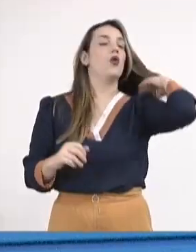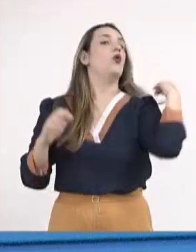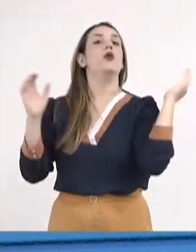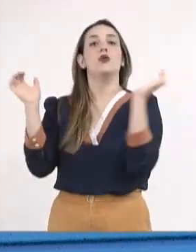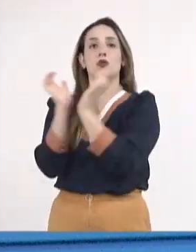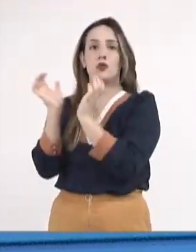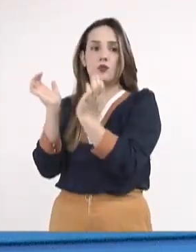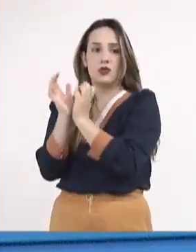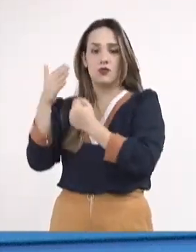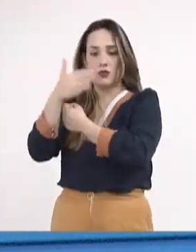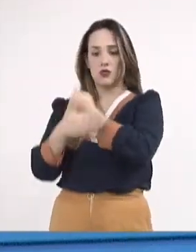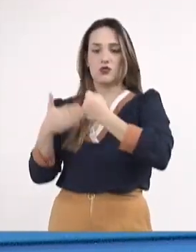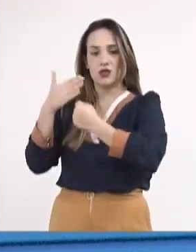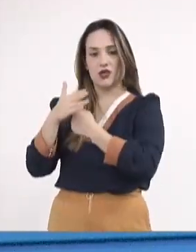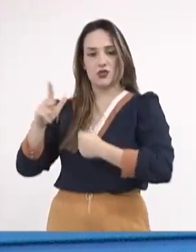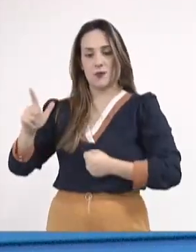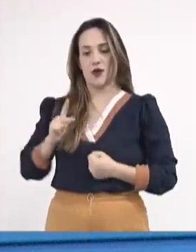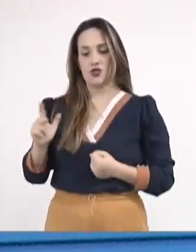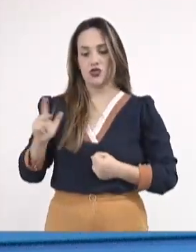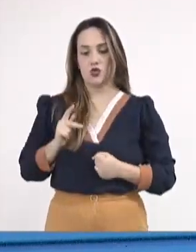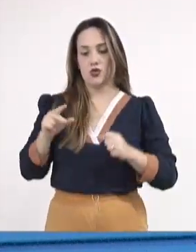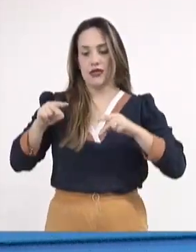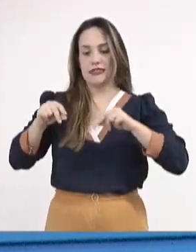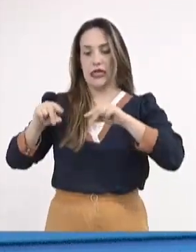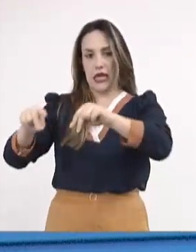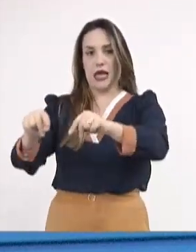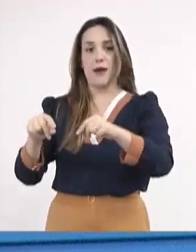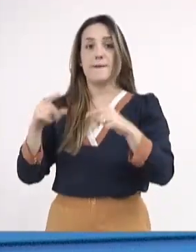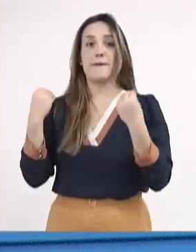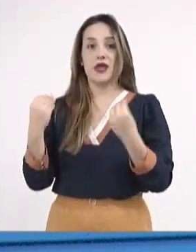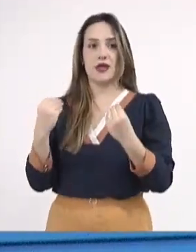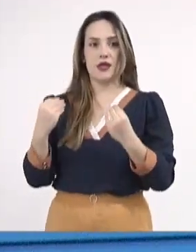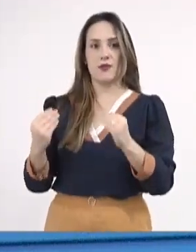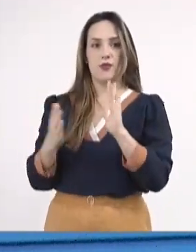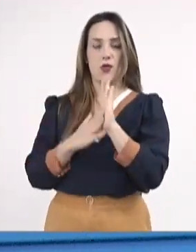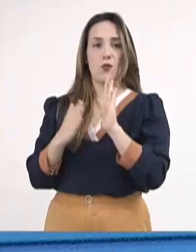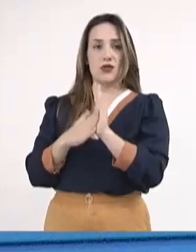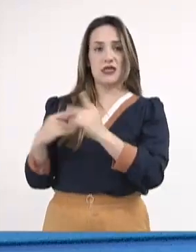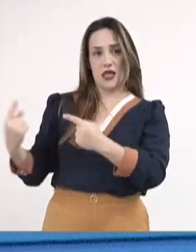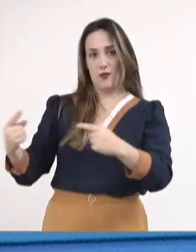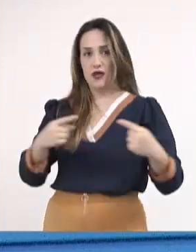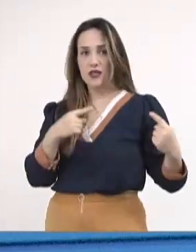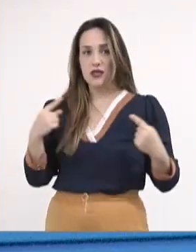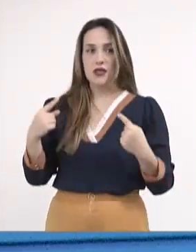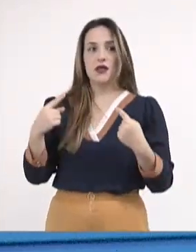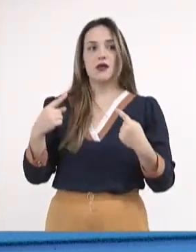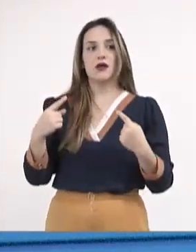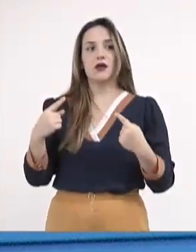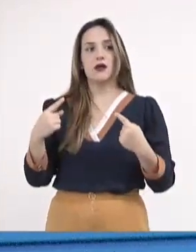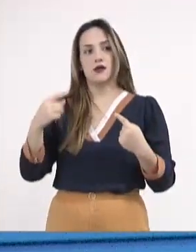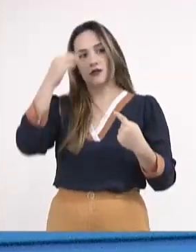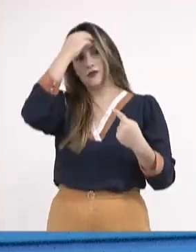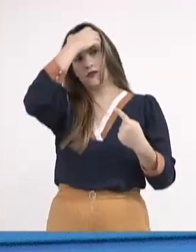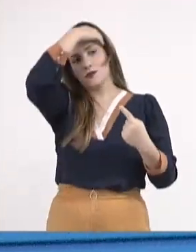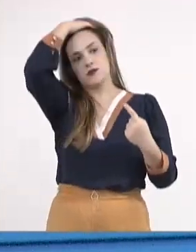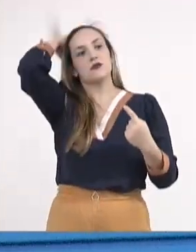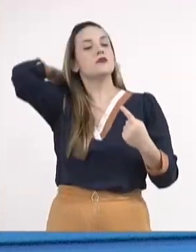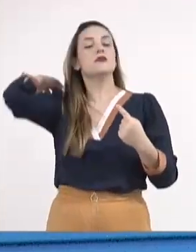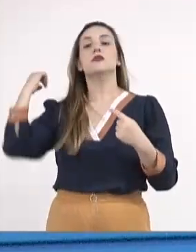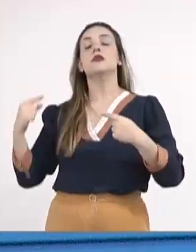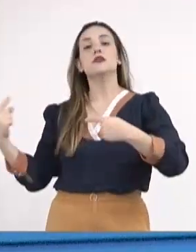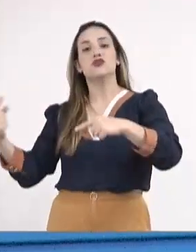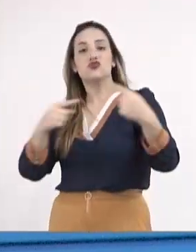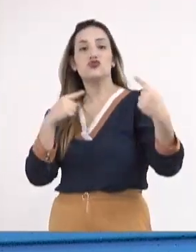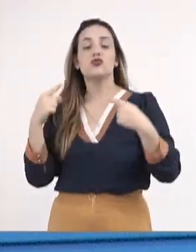de propriedade com propósito de debater discutir propor buscar soluções